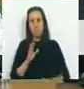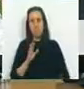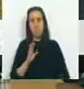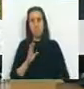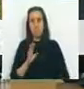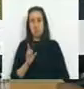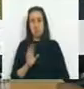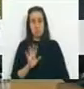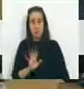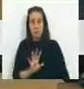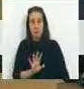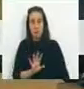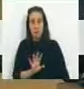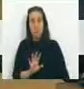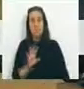as coisas assim,